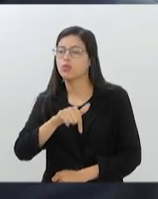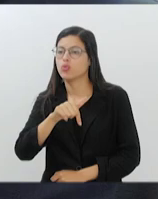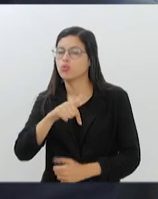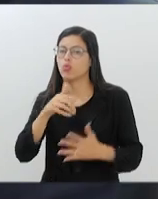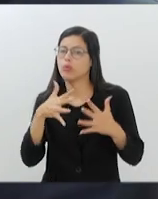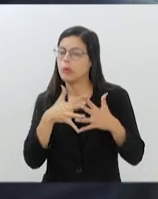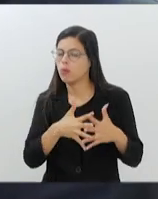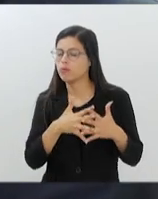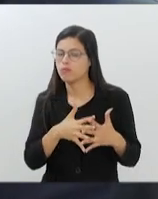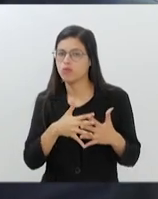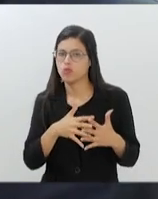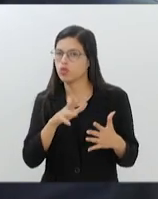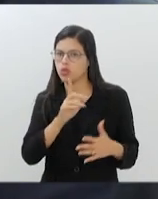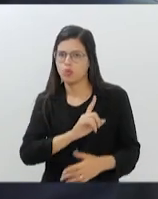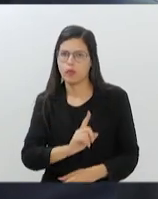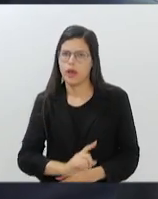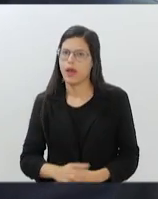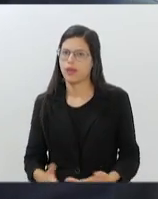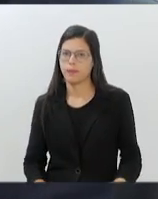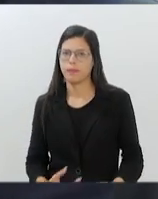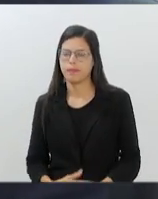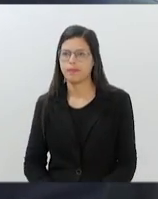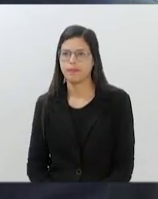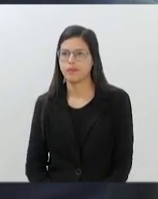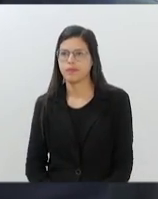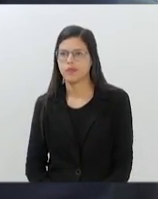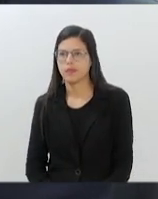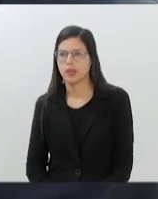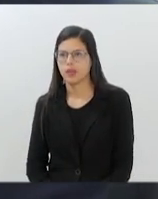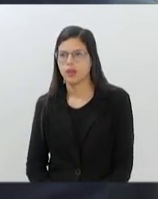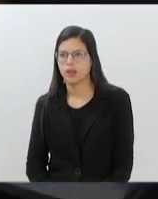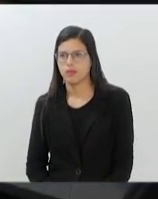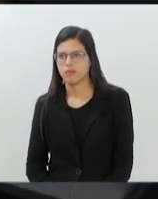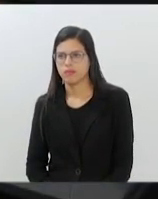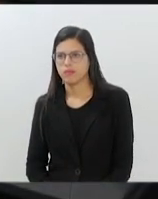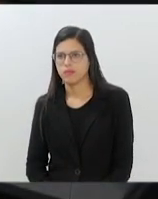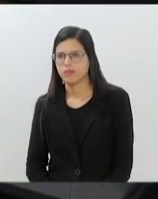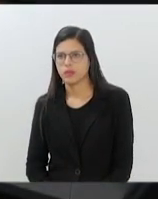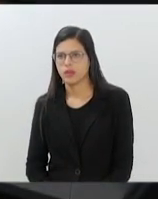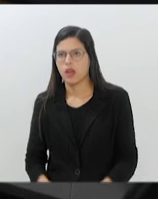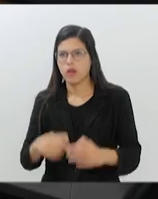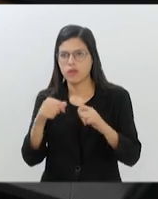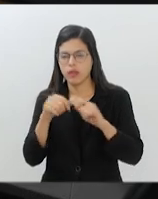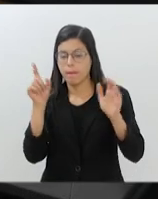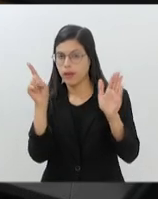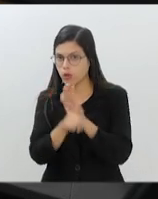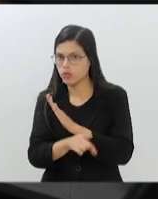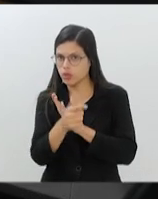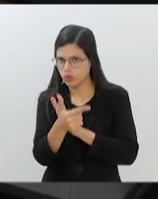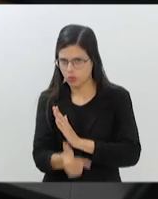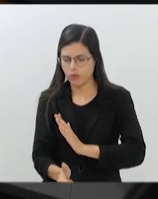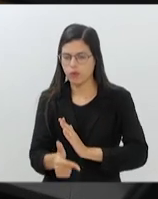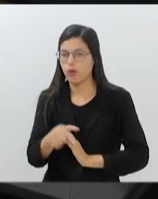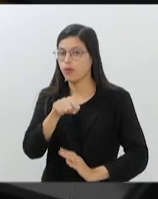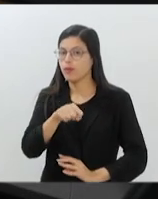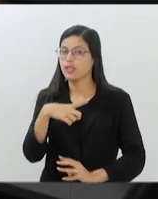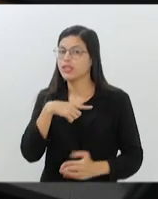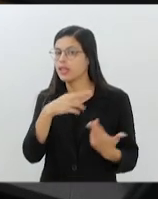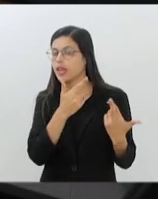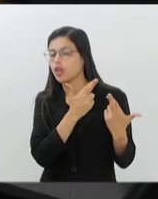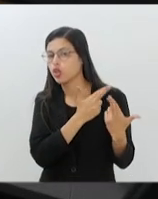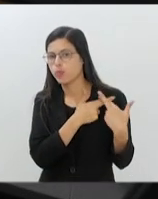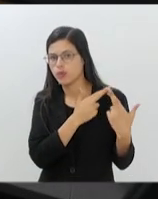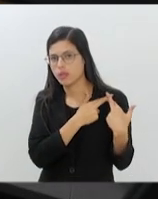vai economizar o nosso tempo até porque se a eu vou reformular a pergunta o senhor tem a capacidade de